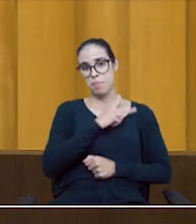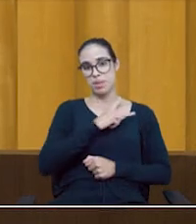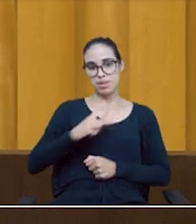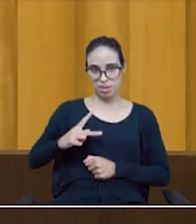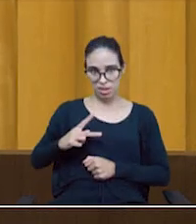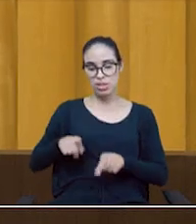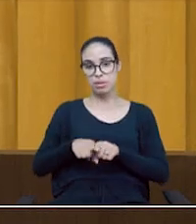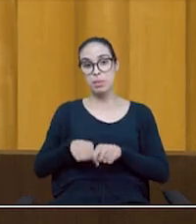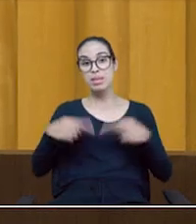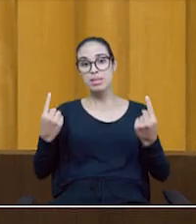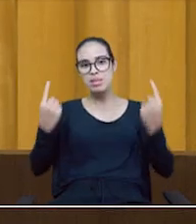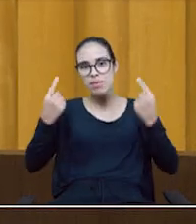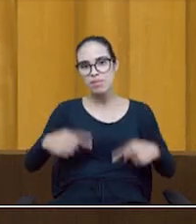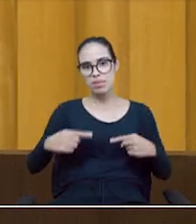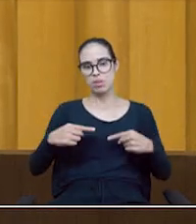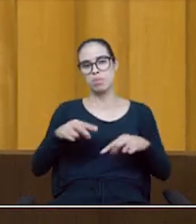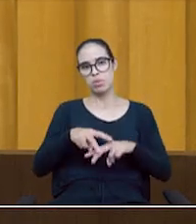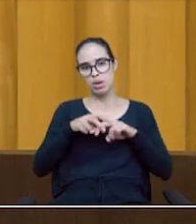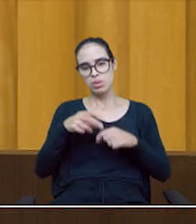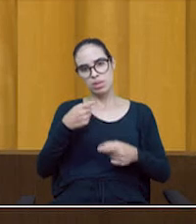desafios decorrentes da evolução tecnológica,